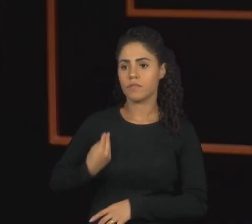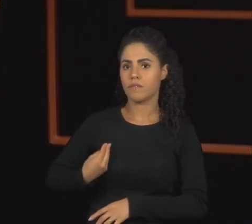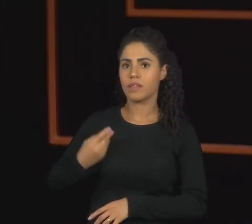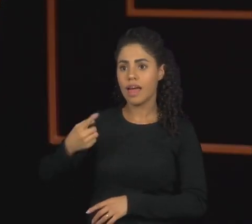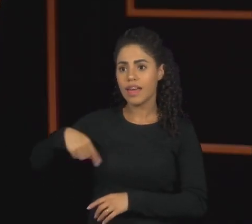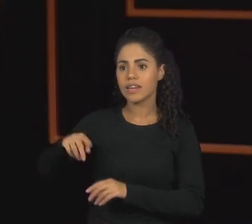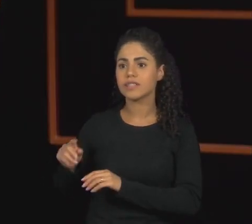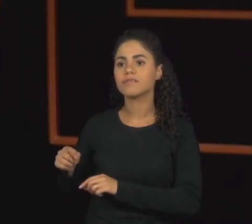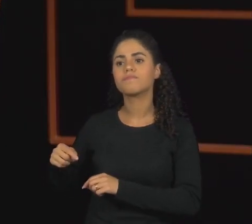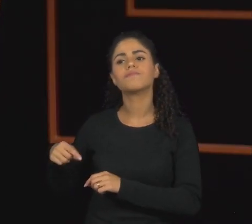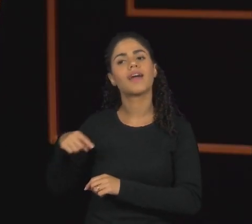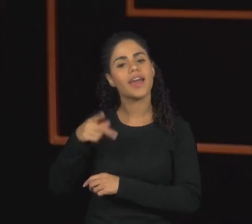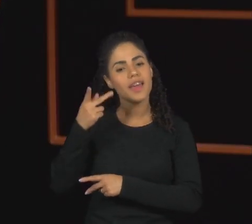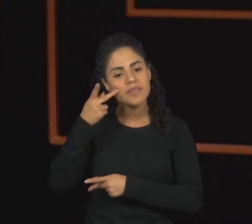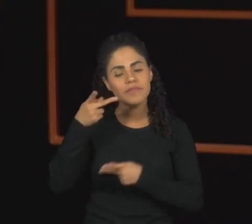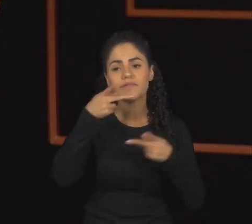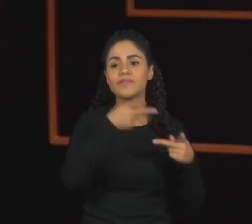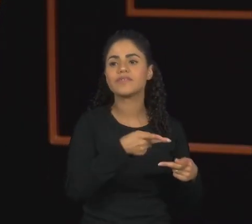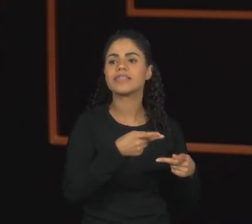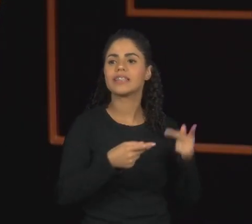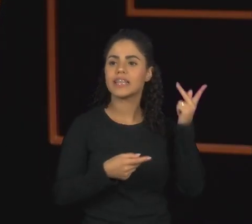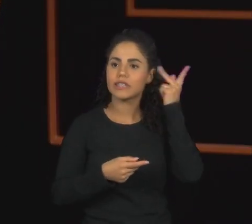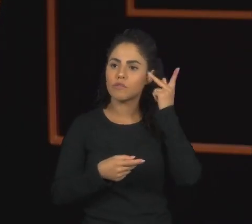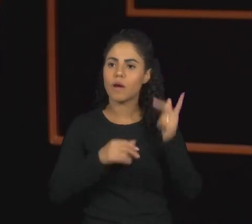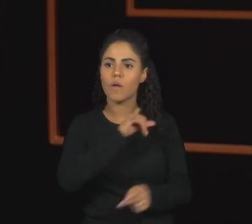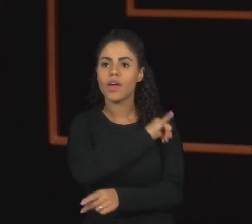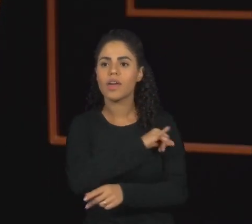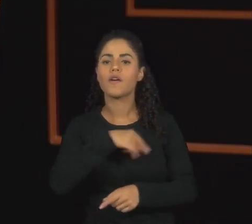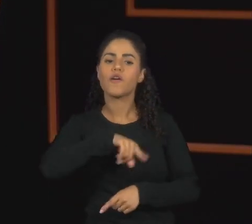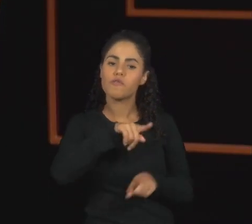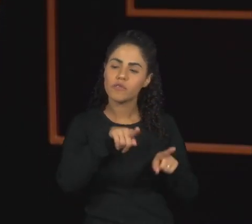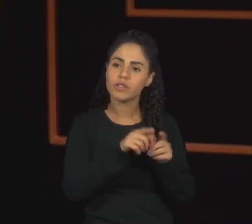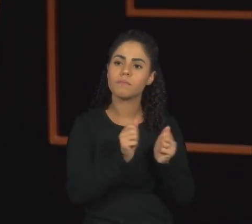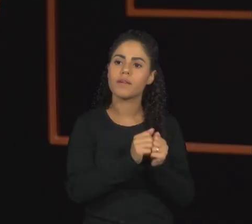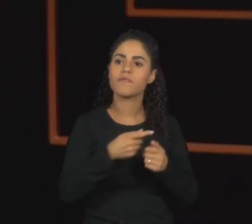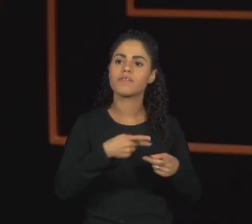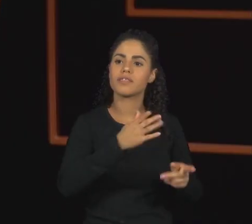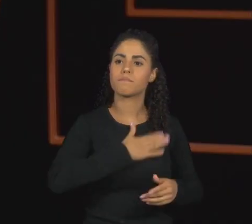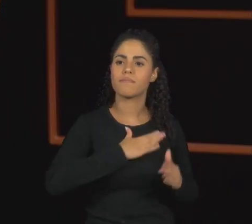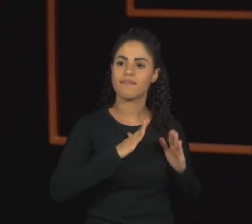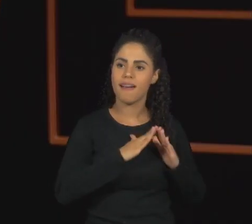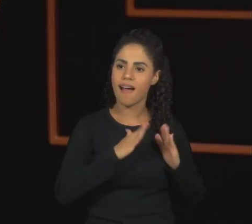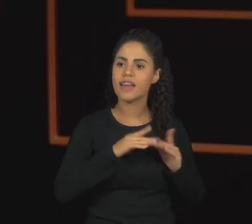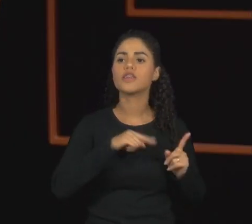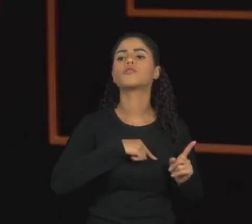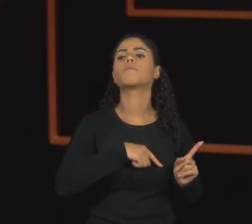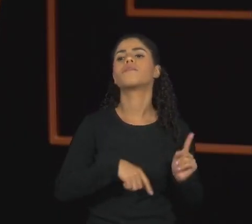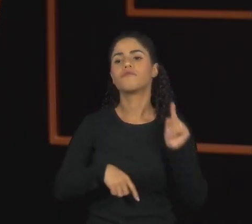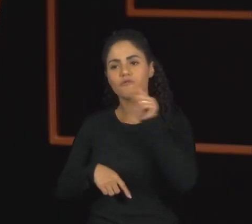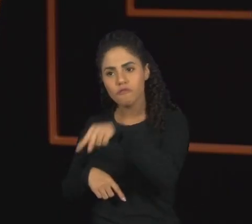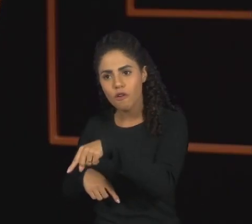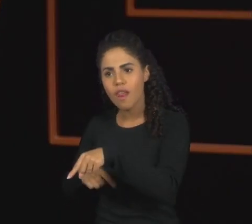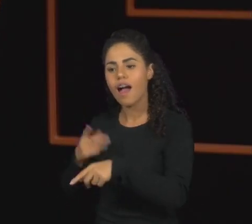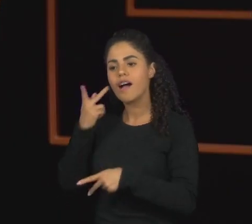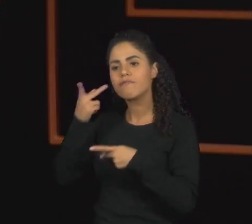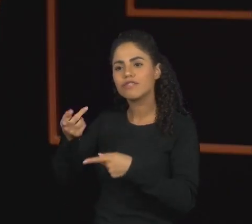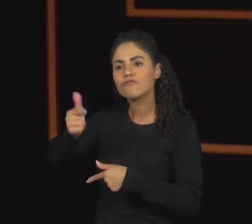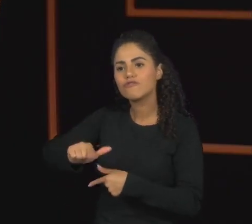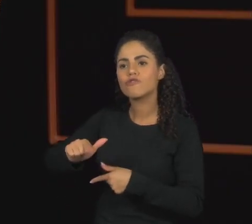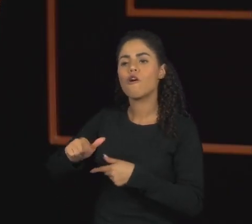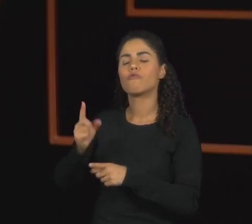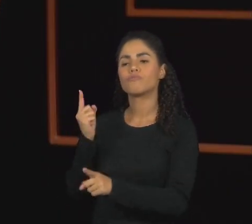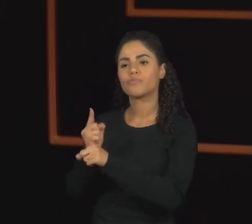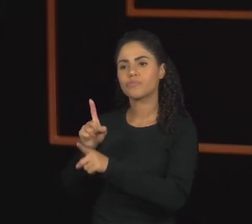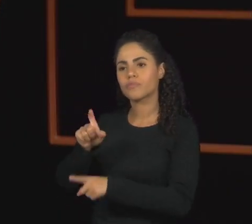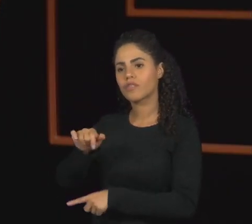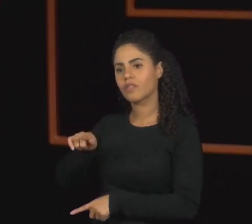vêm para São Paulo, para o Rio, eles ficam na minha casa. Eu já voltei algumas vezes a estar com eles lá no Xingu. Às vezes a gente se encontra no acampamento